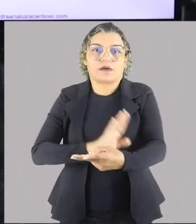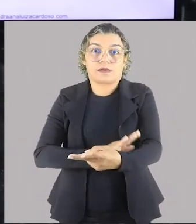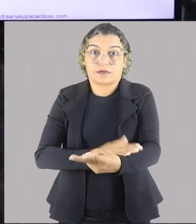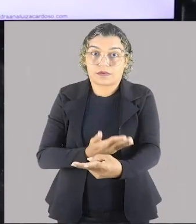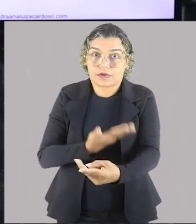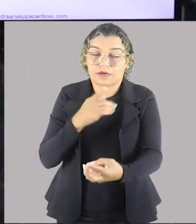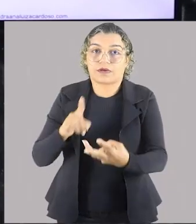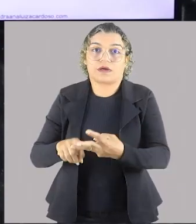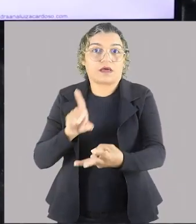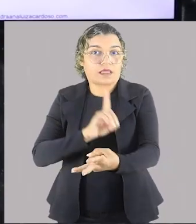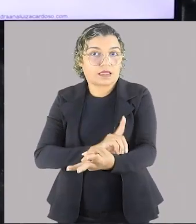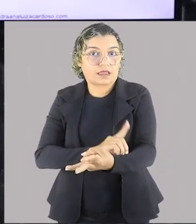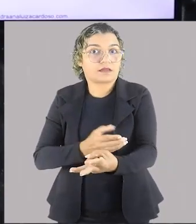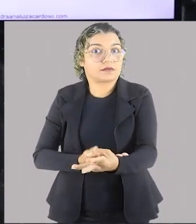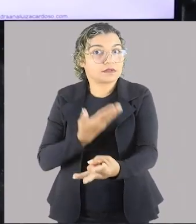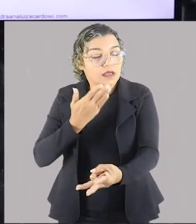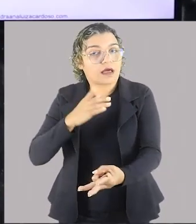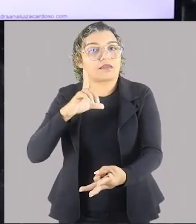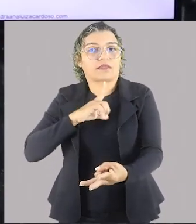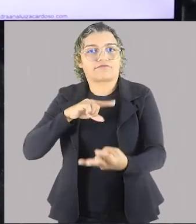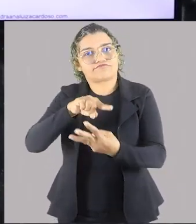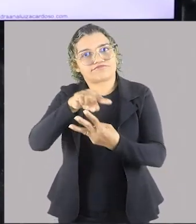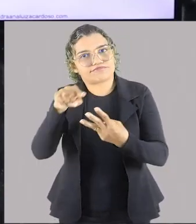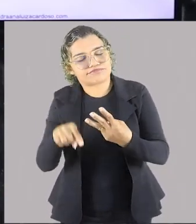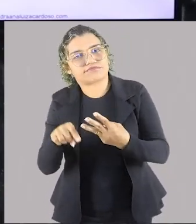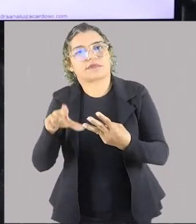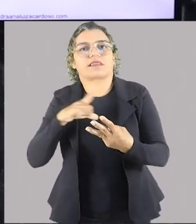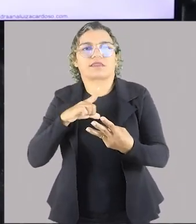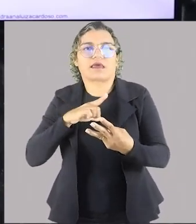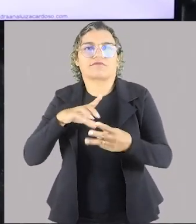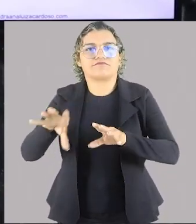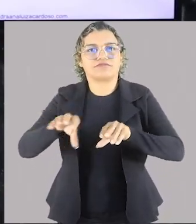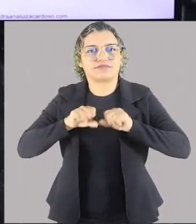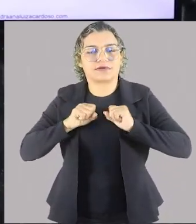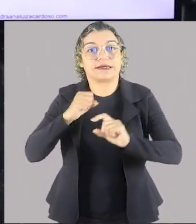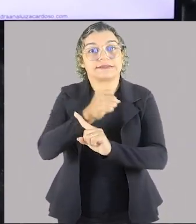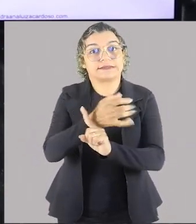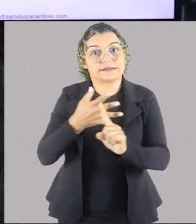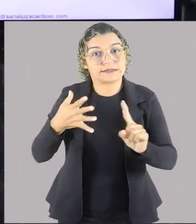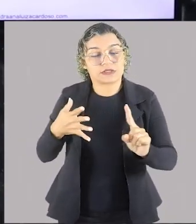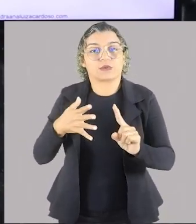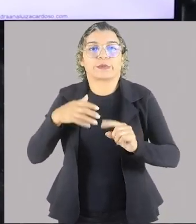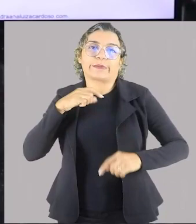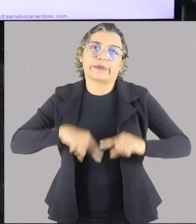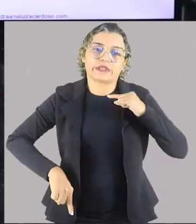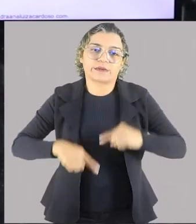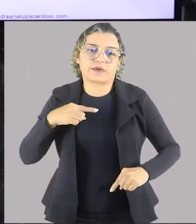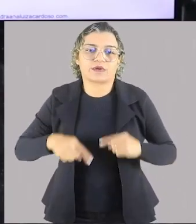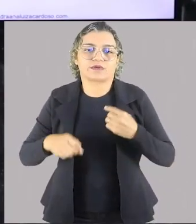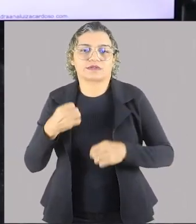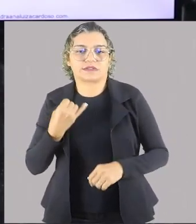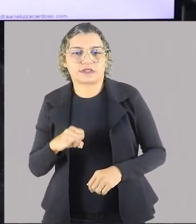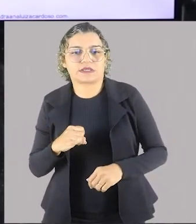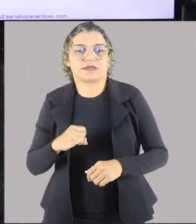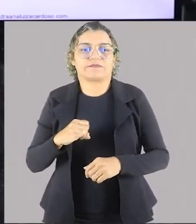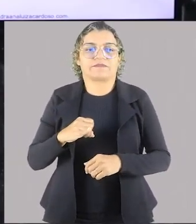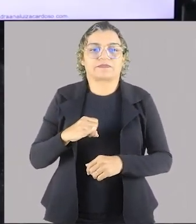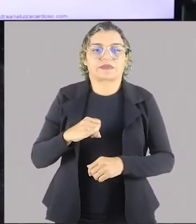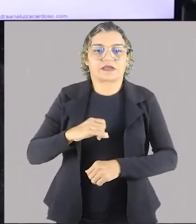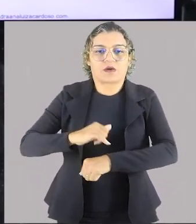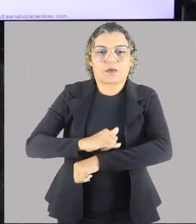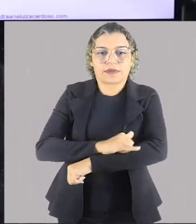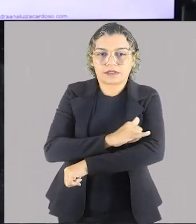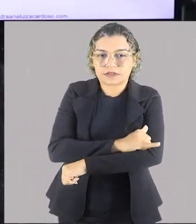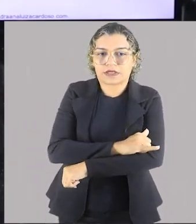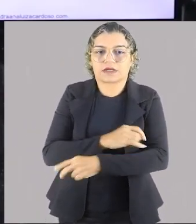arterial e glicemia alterada, ele tem síndrome metabólica. Se ele tiver obesidade central, hipertensão arterial,